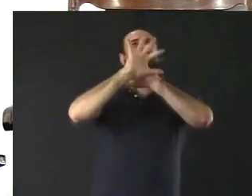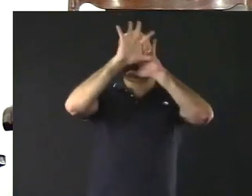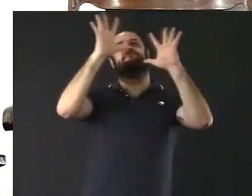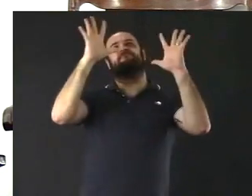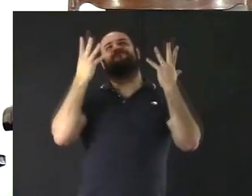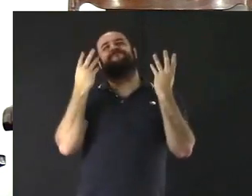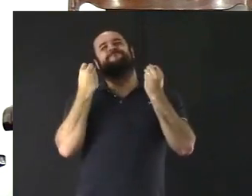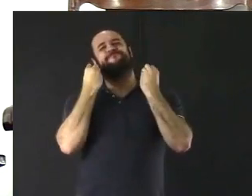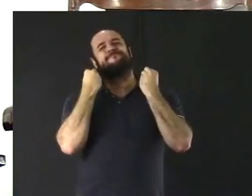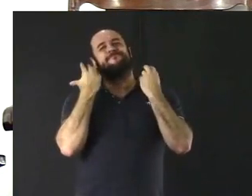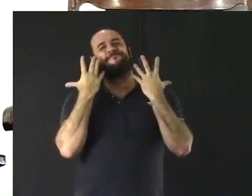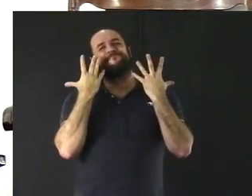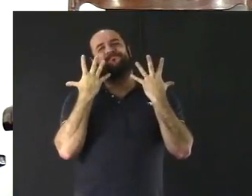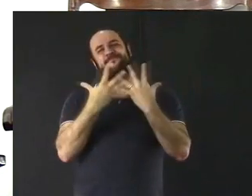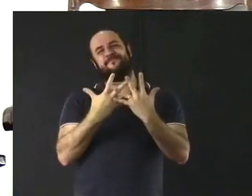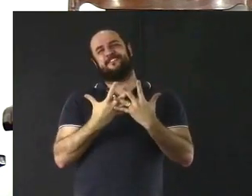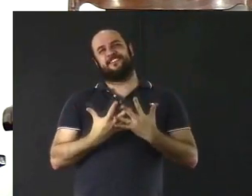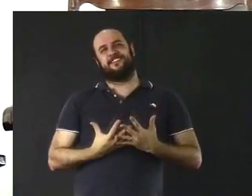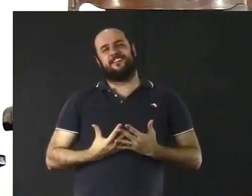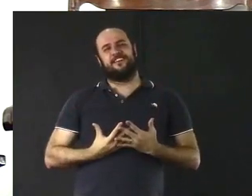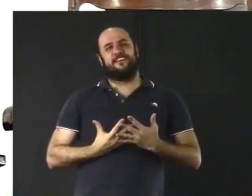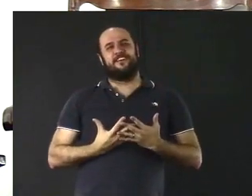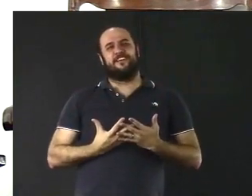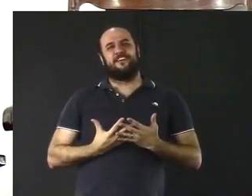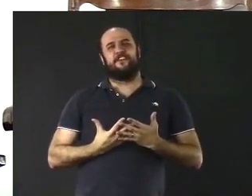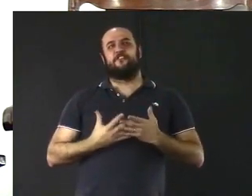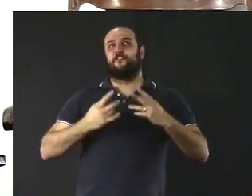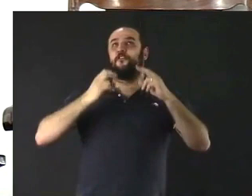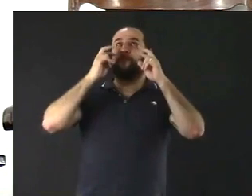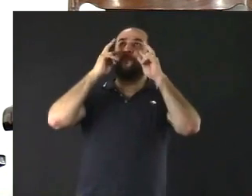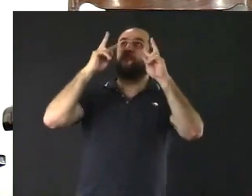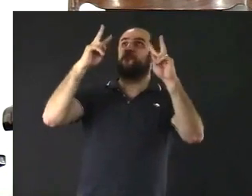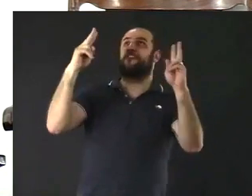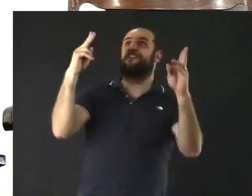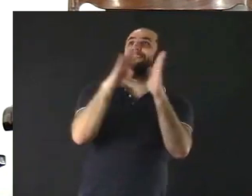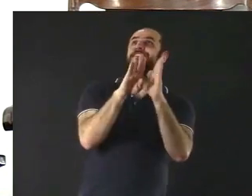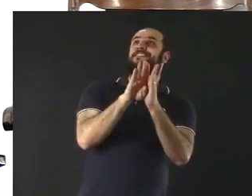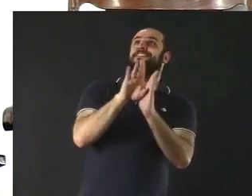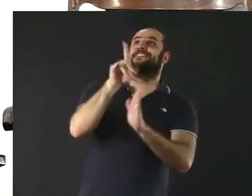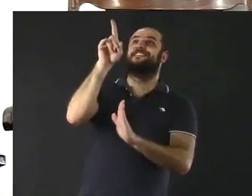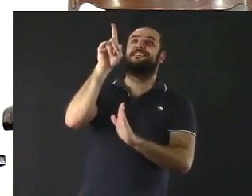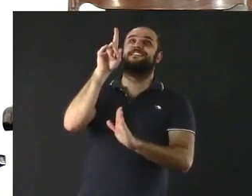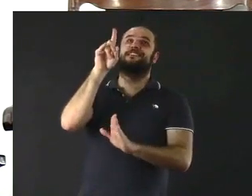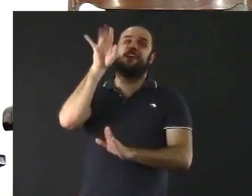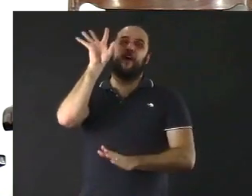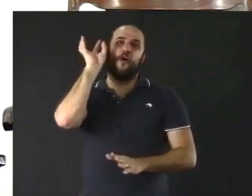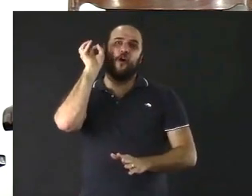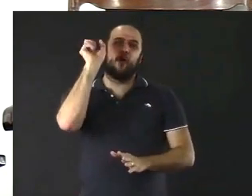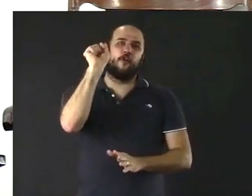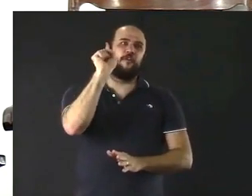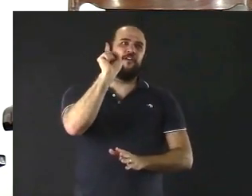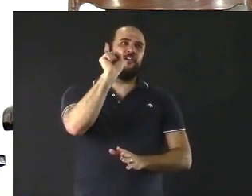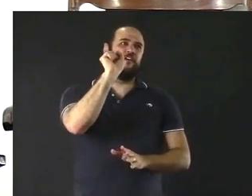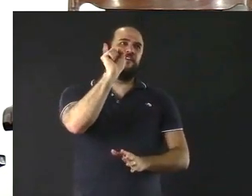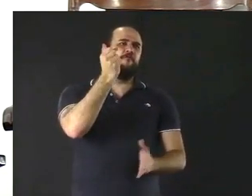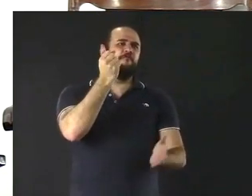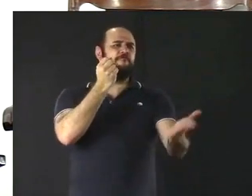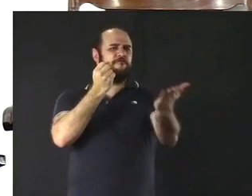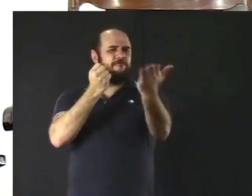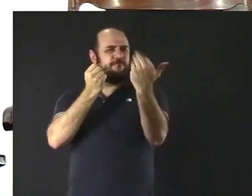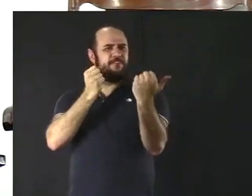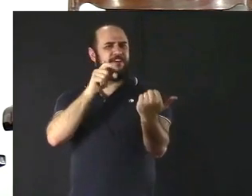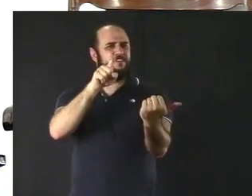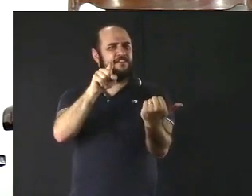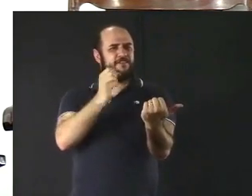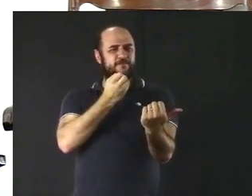querida, vai ser magnífico você poder ouvir: vinde bendito do meu